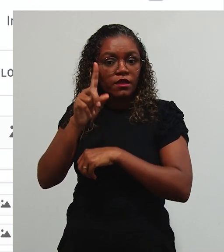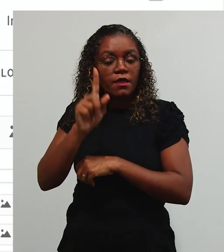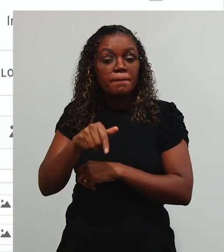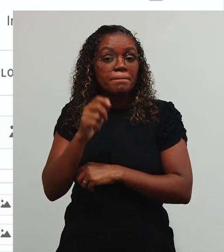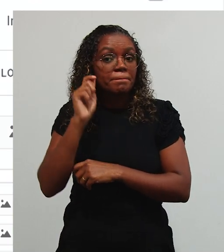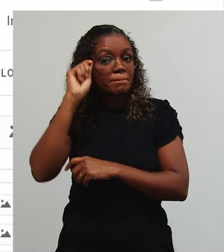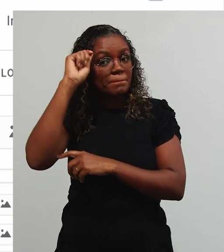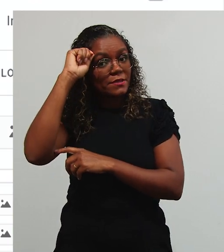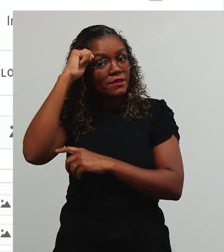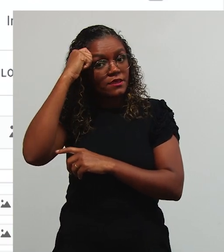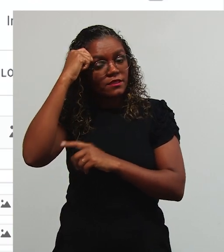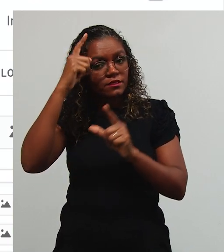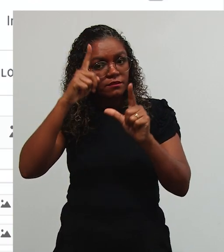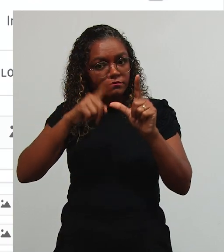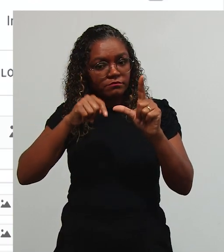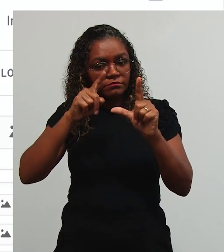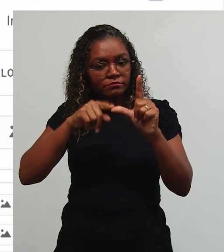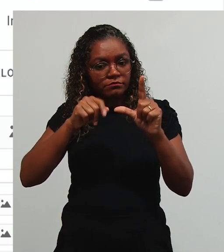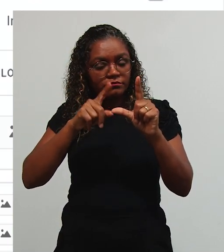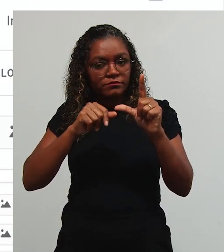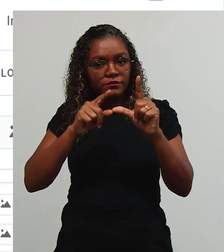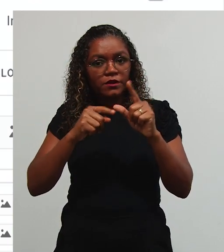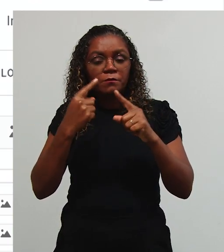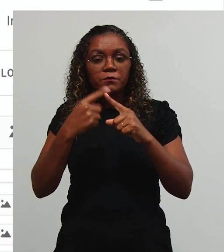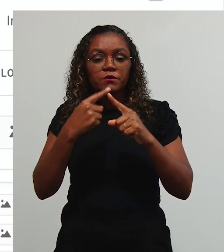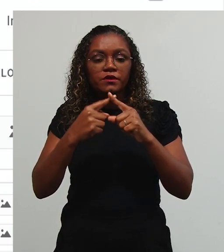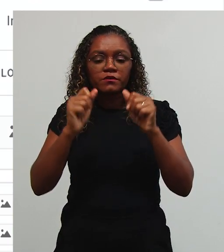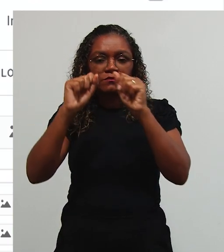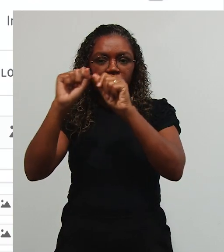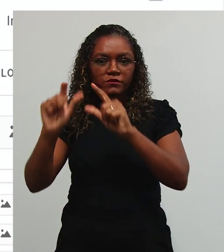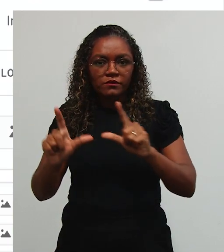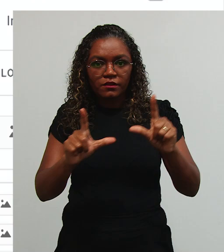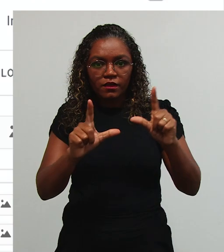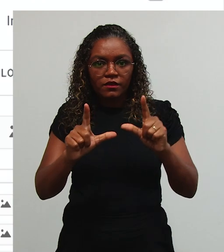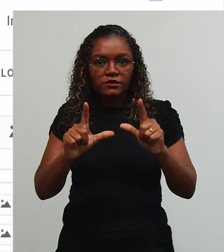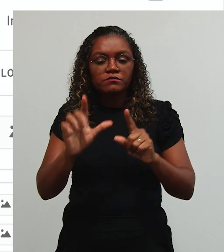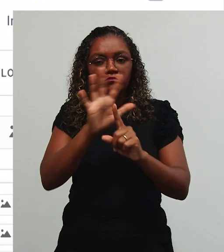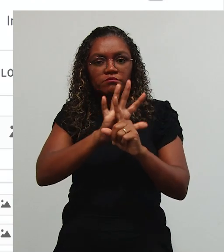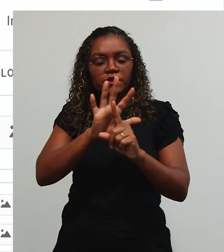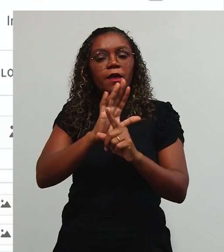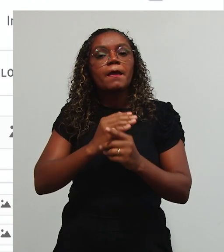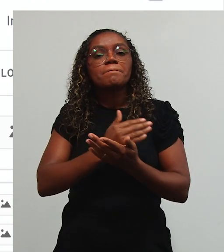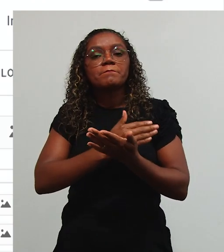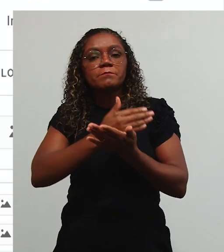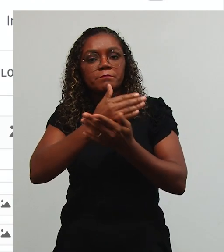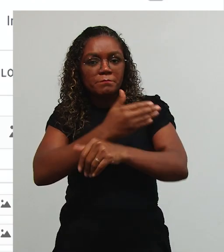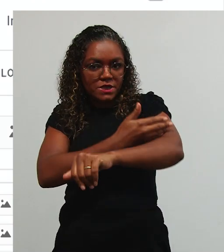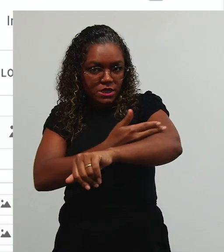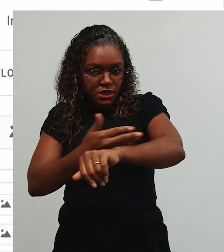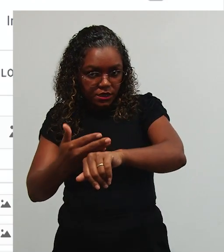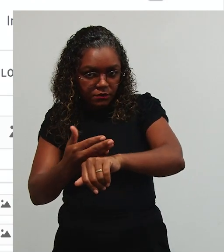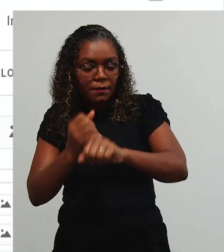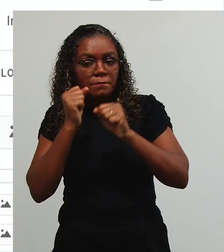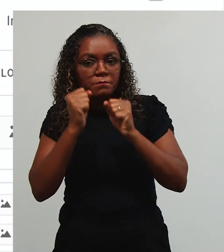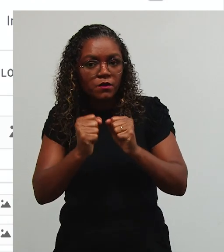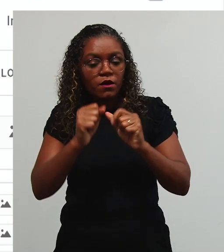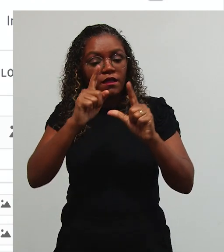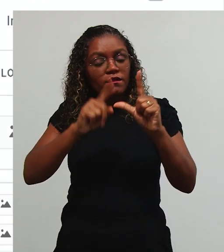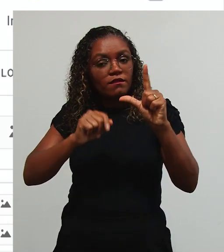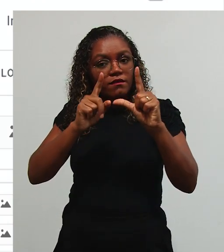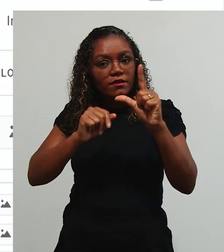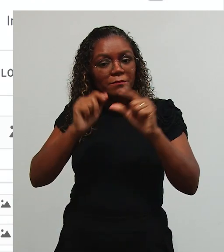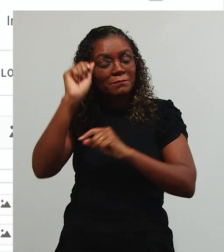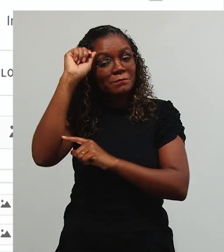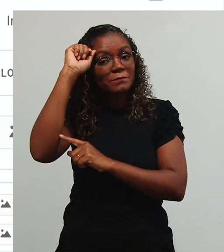no branco, porque o preto sobre o contraste branco facilita a leitura, permite dar maior legibilidade